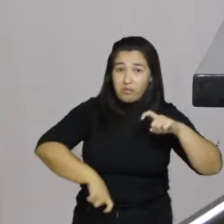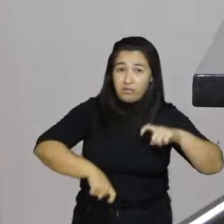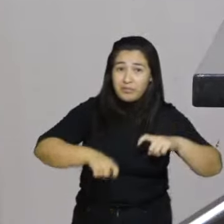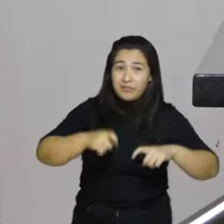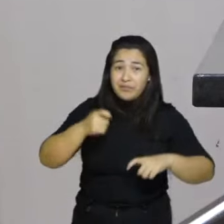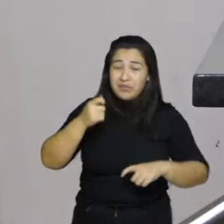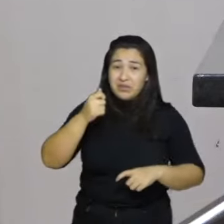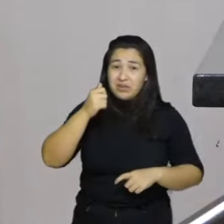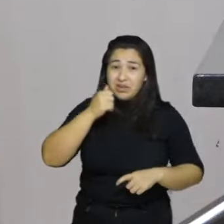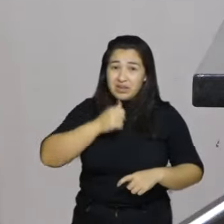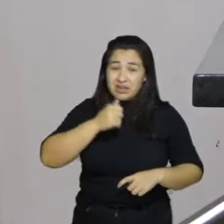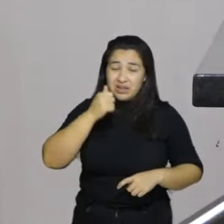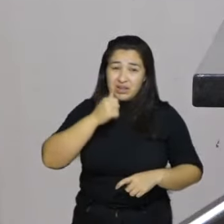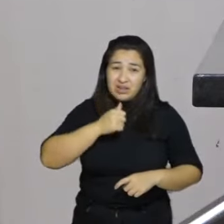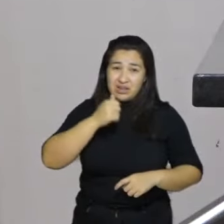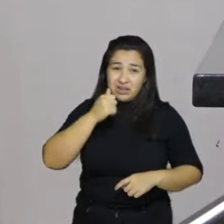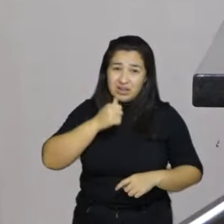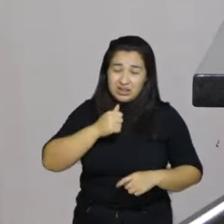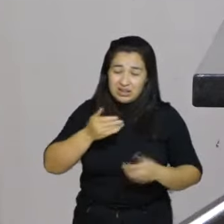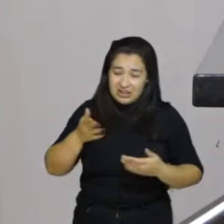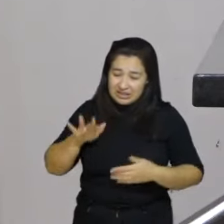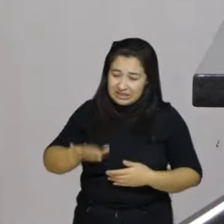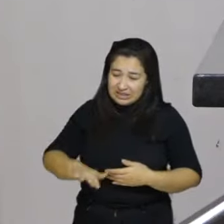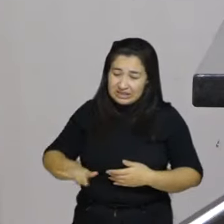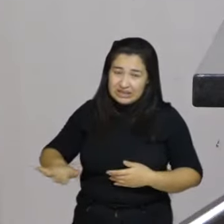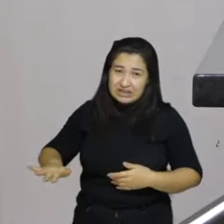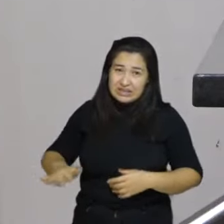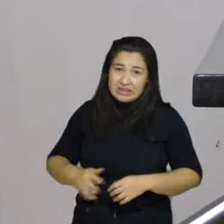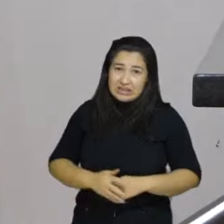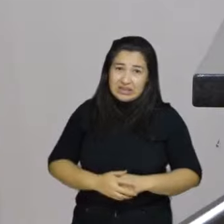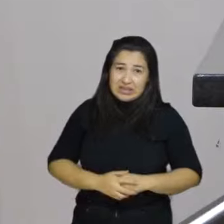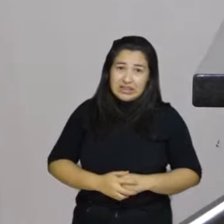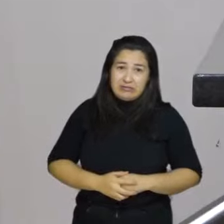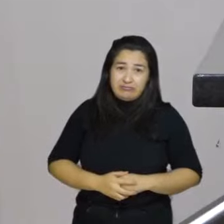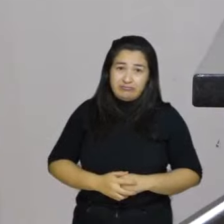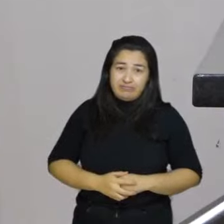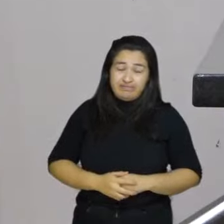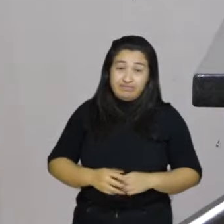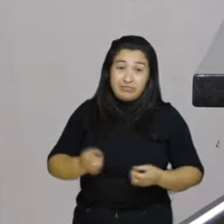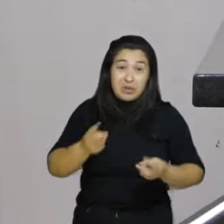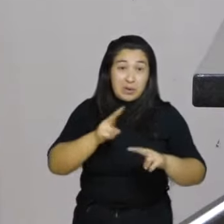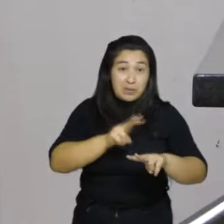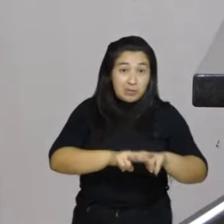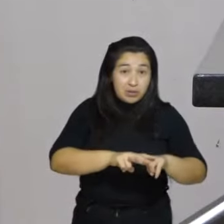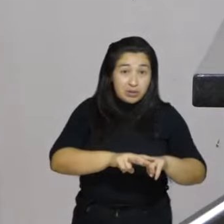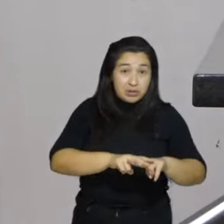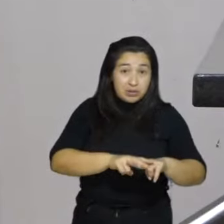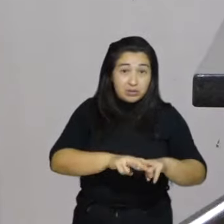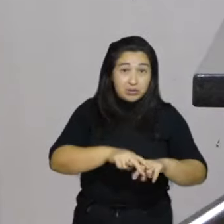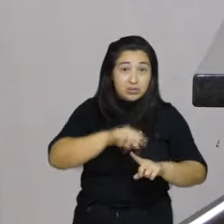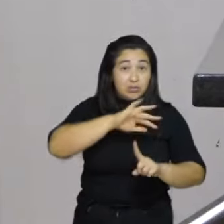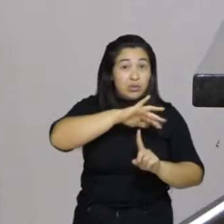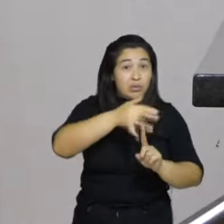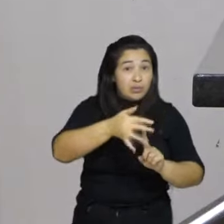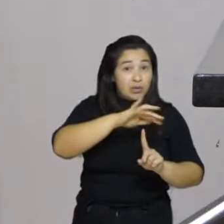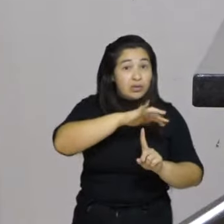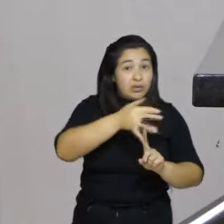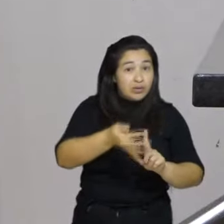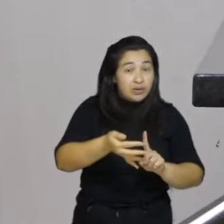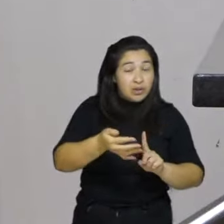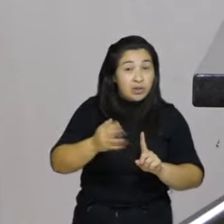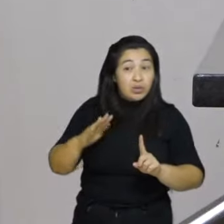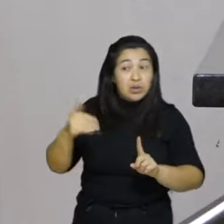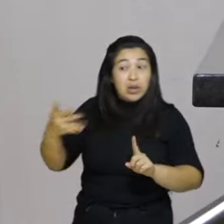Pinheiro Machado preso Pedofilia é solto outro em São Bento do Sul